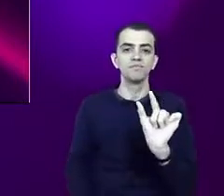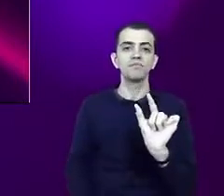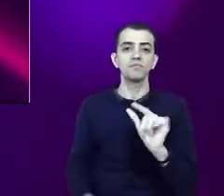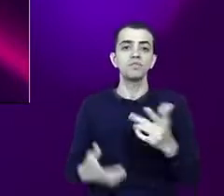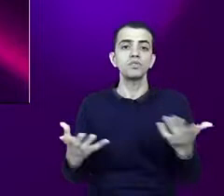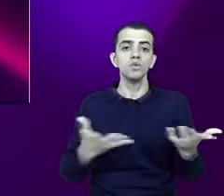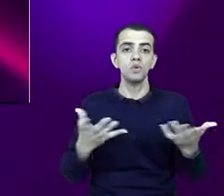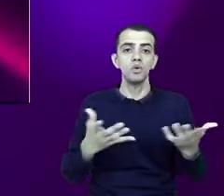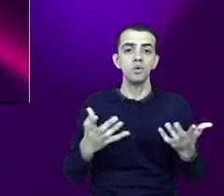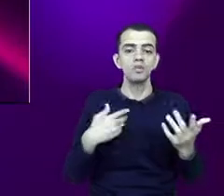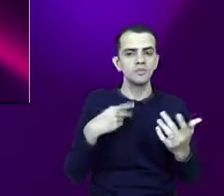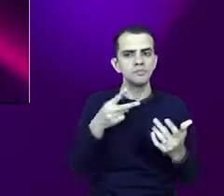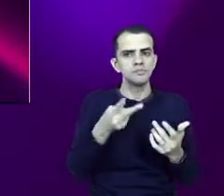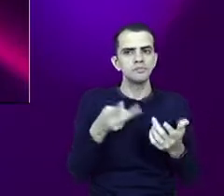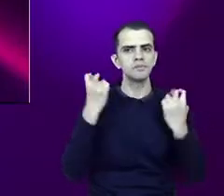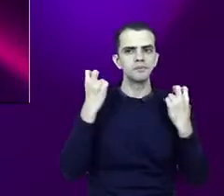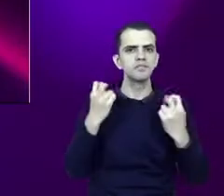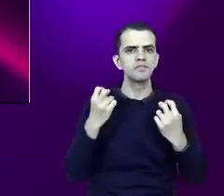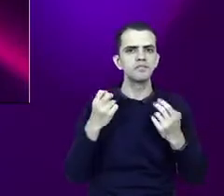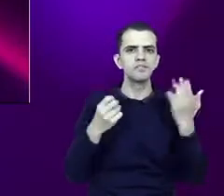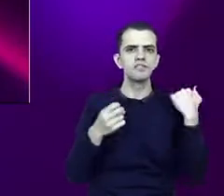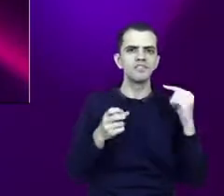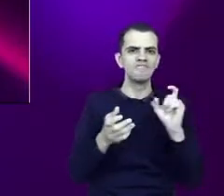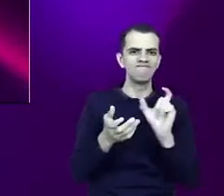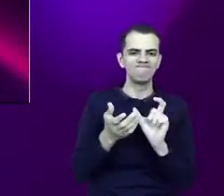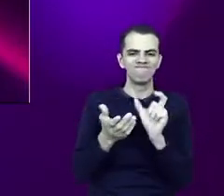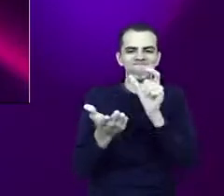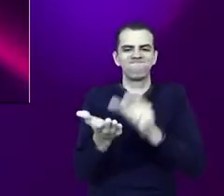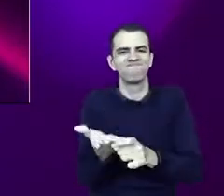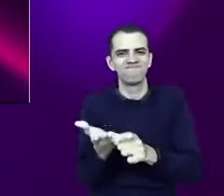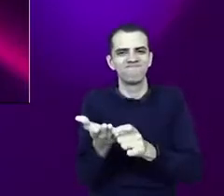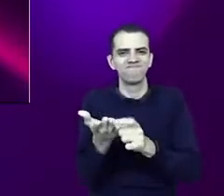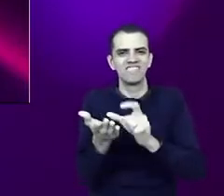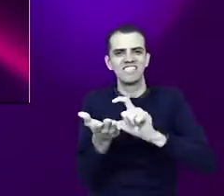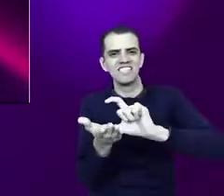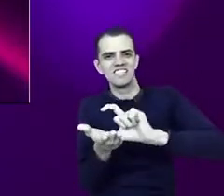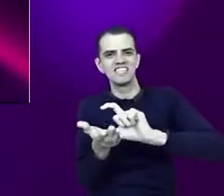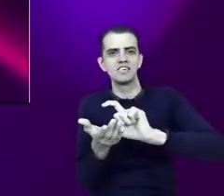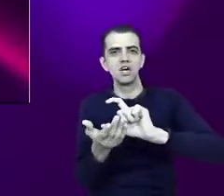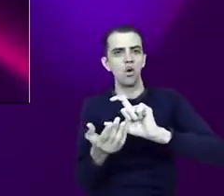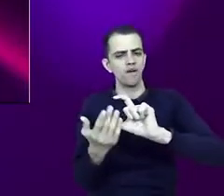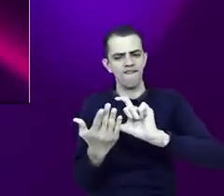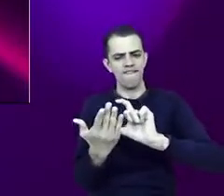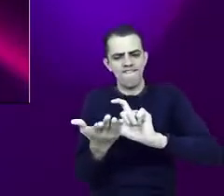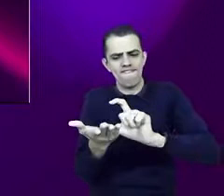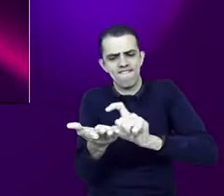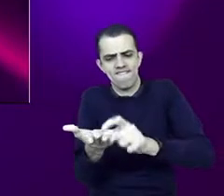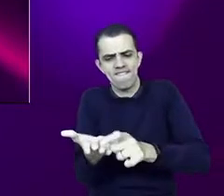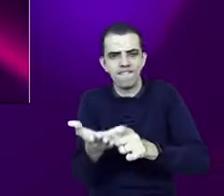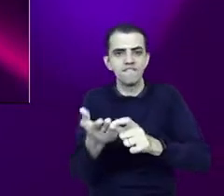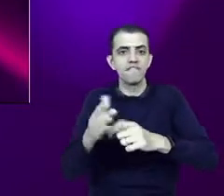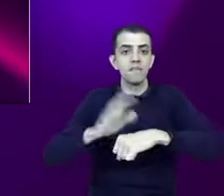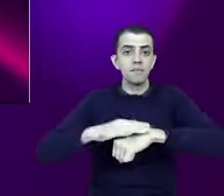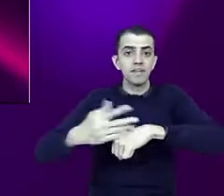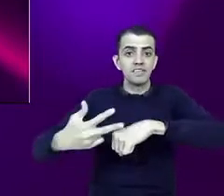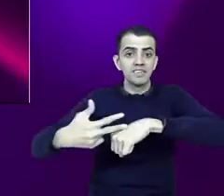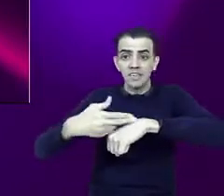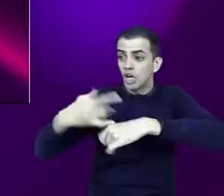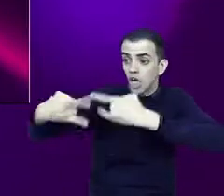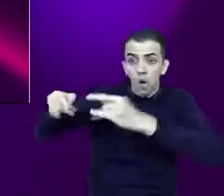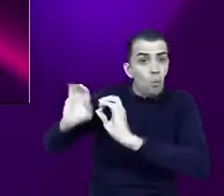acetabular diminuiu um pouco. Eu colocava o acetábulo um pouquinho mais antivertido. Então, eu melhorei a minha cirurgia não